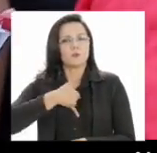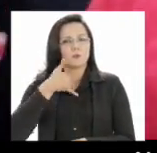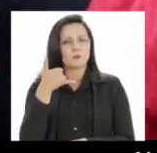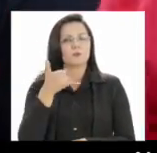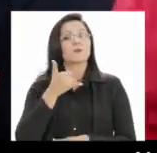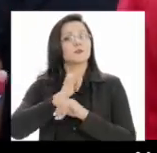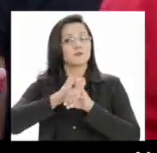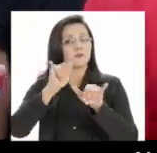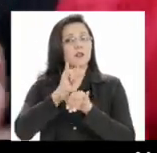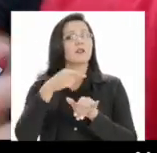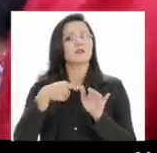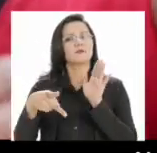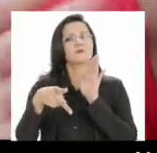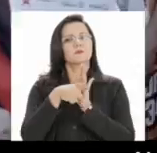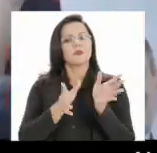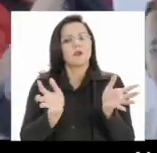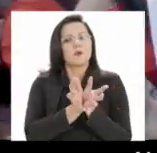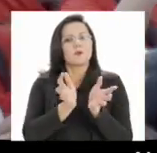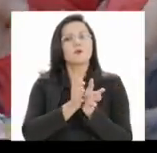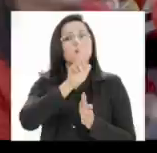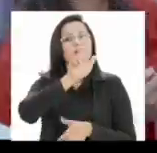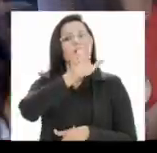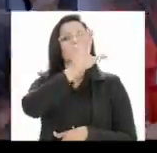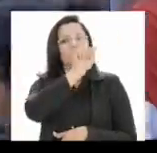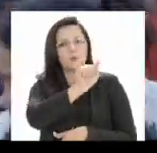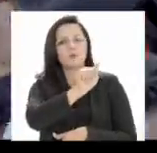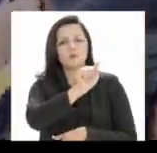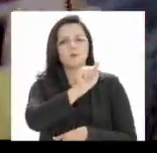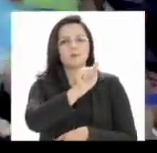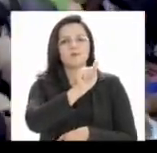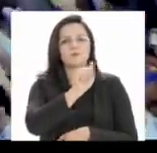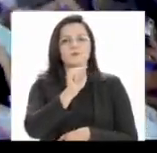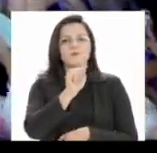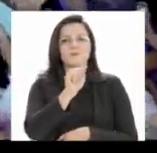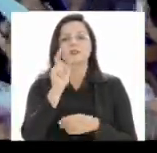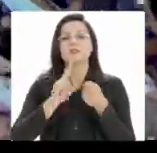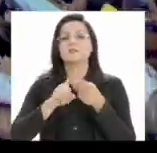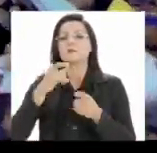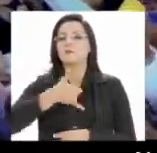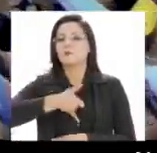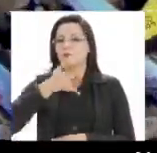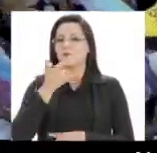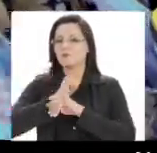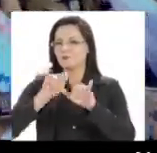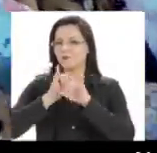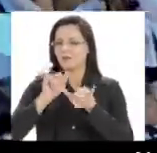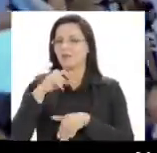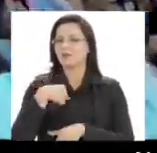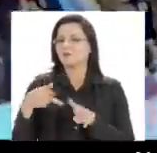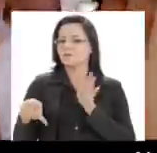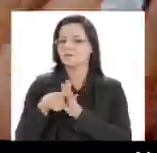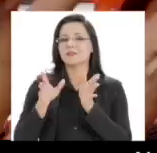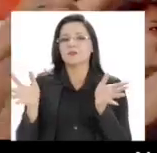temos orgulho de dizer que somos do time de Luiz Inácio Lula da Silva. Nós temos orgulho